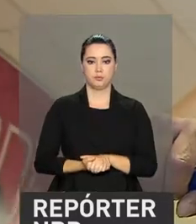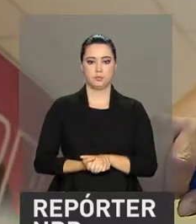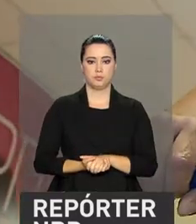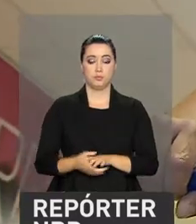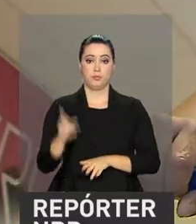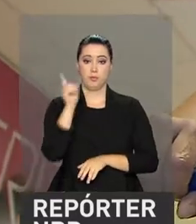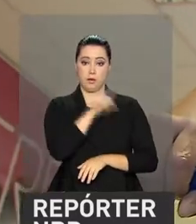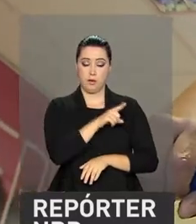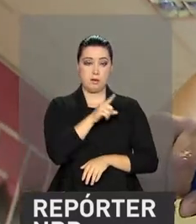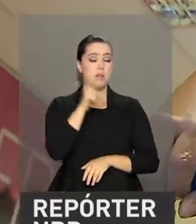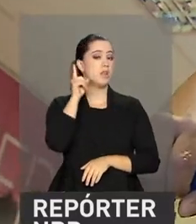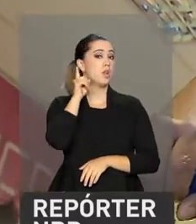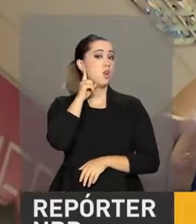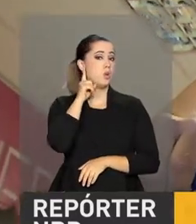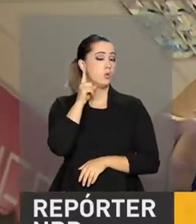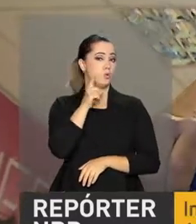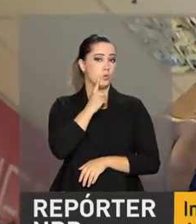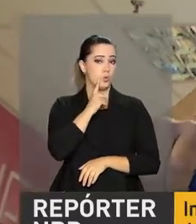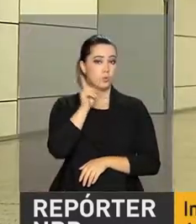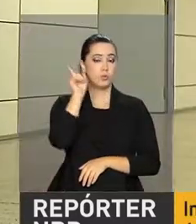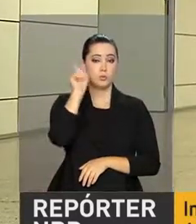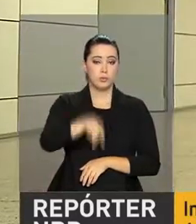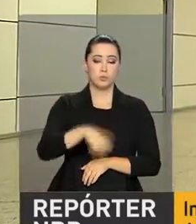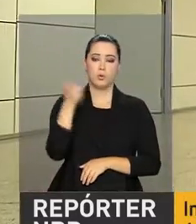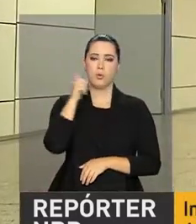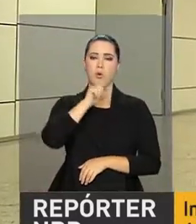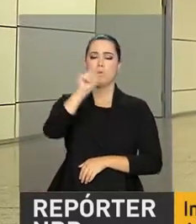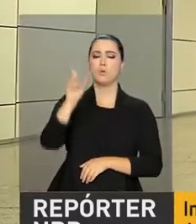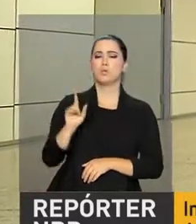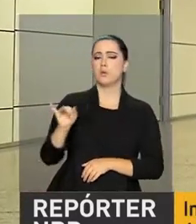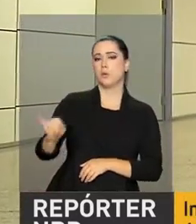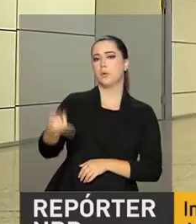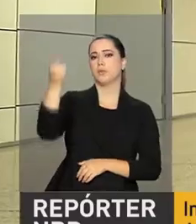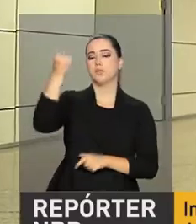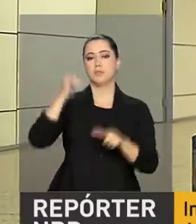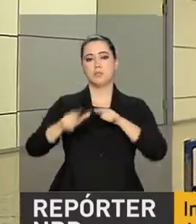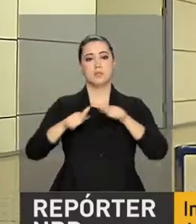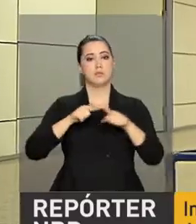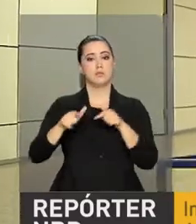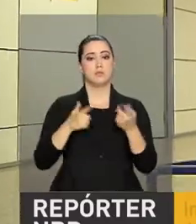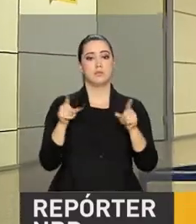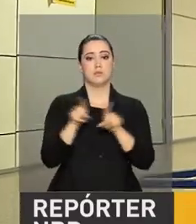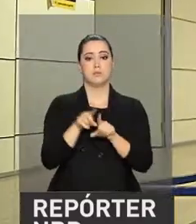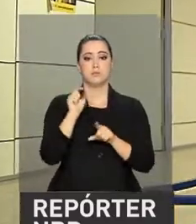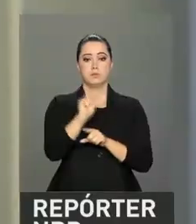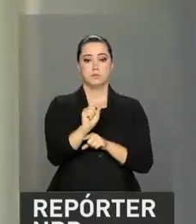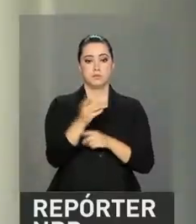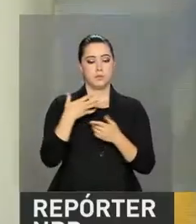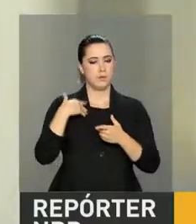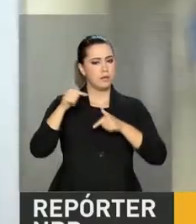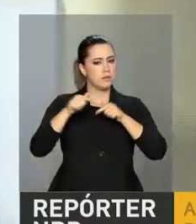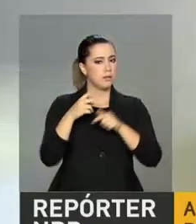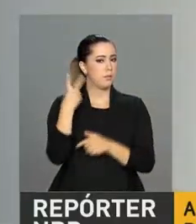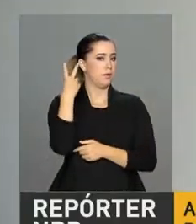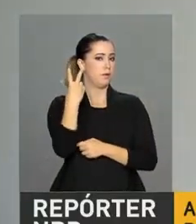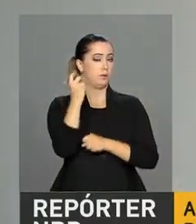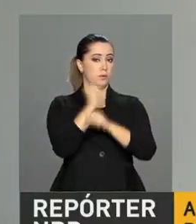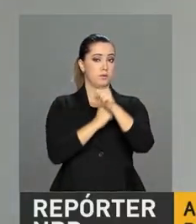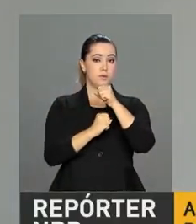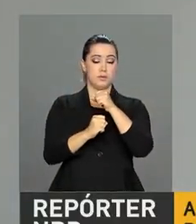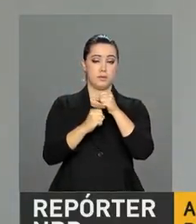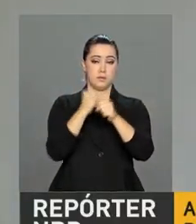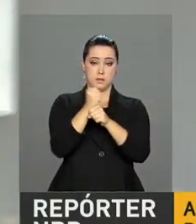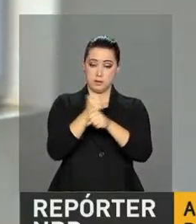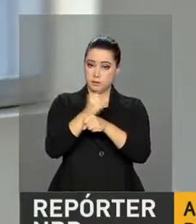Cláudio, que é deficiente auditivo, conquistou uma oportunidade de emprego. Ele trabalha há dois anos